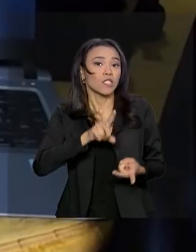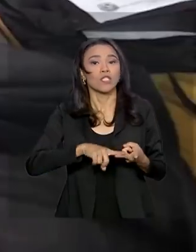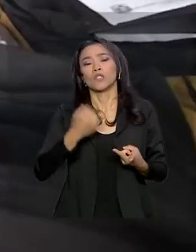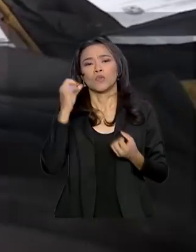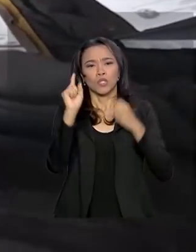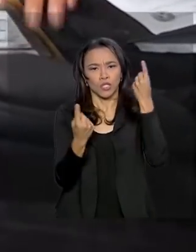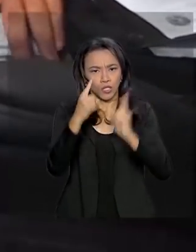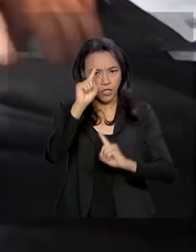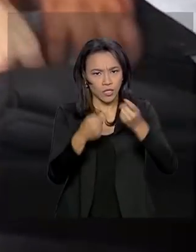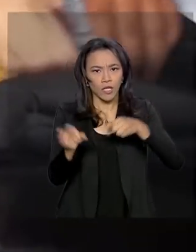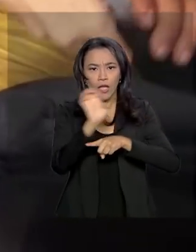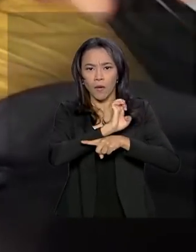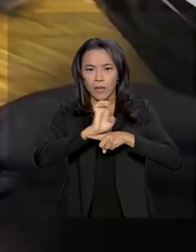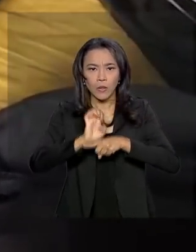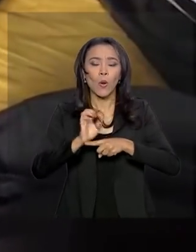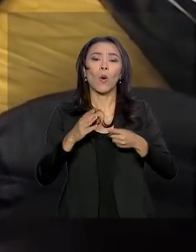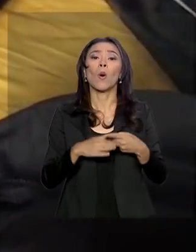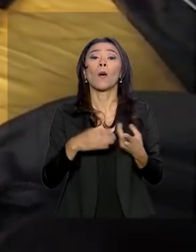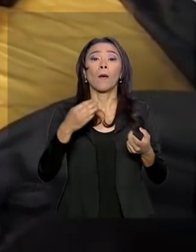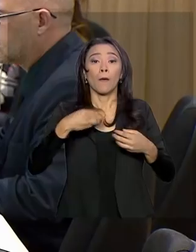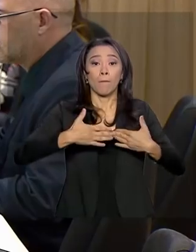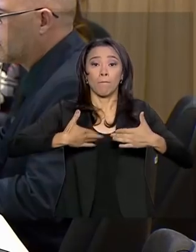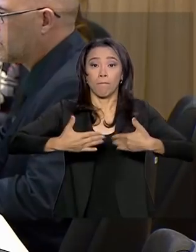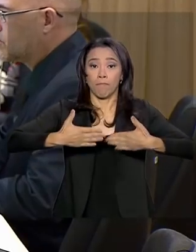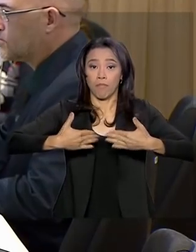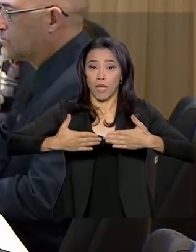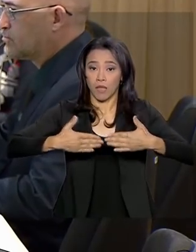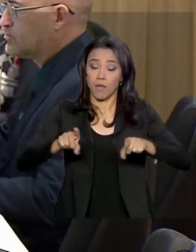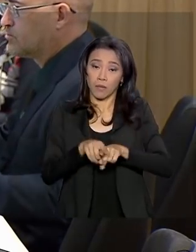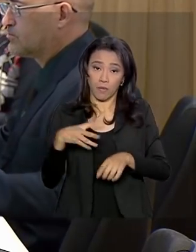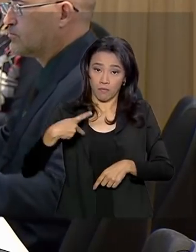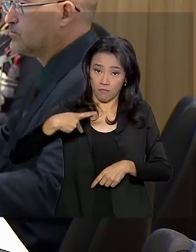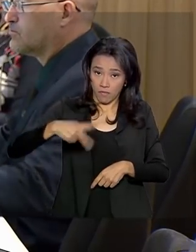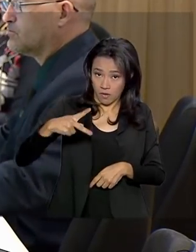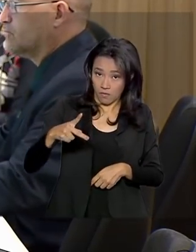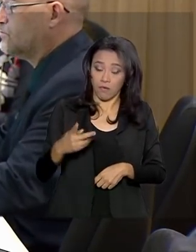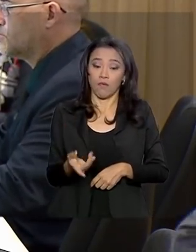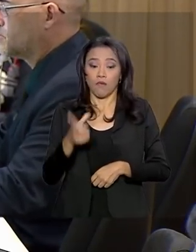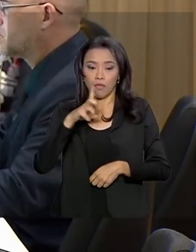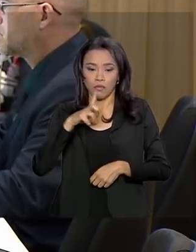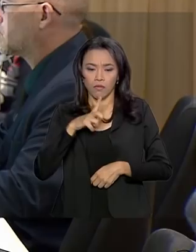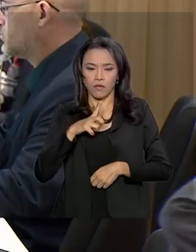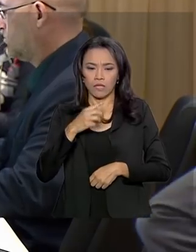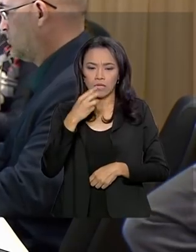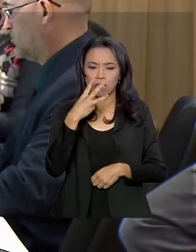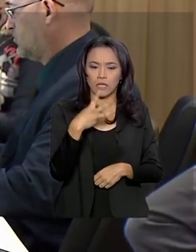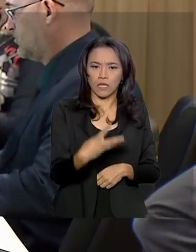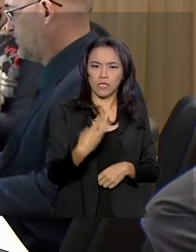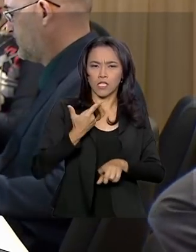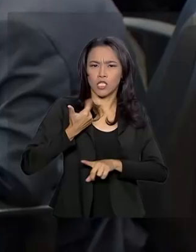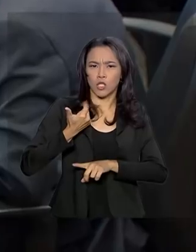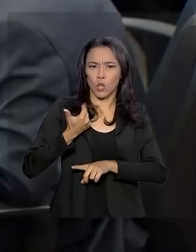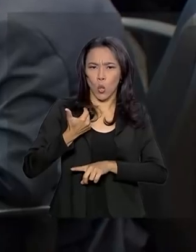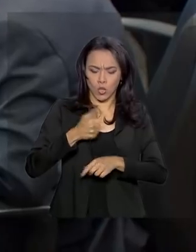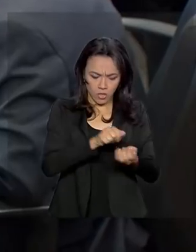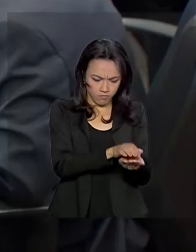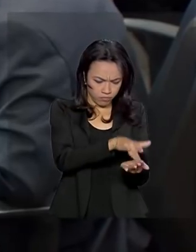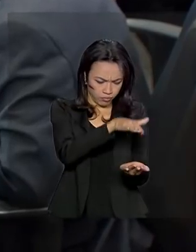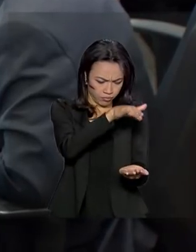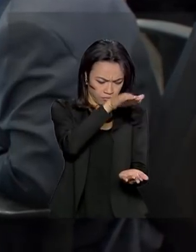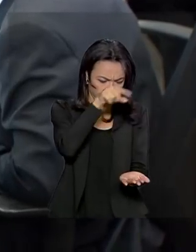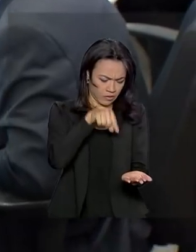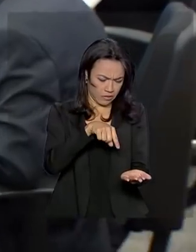Chile, Equador, Panamá e Paraguai. Estão sendo verificados 312 mil arquivos com